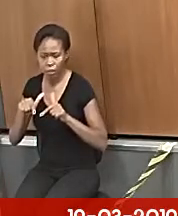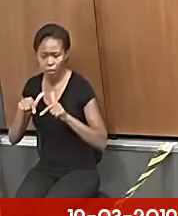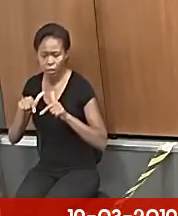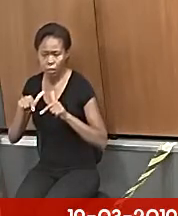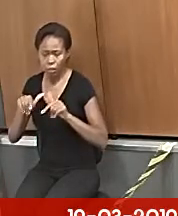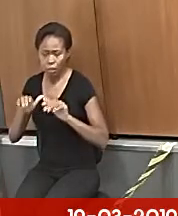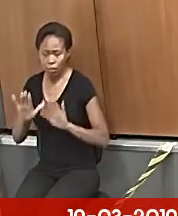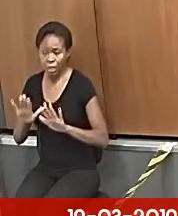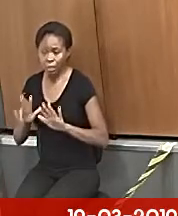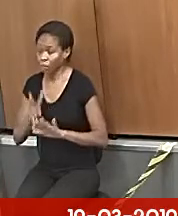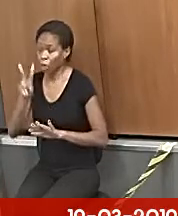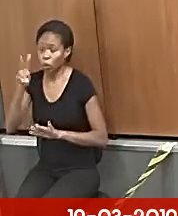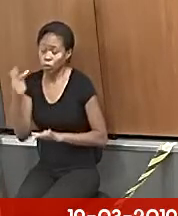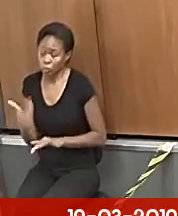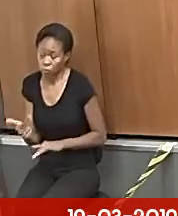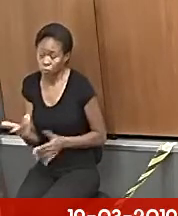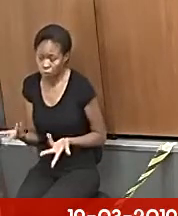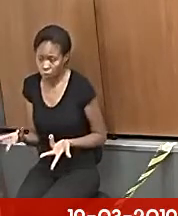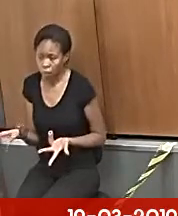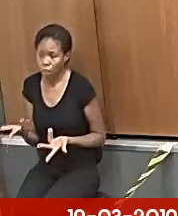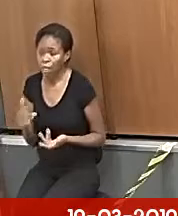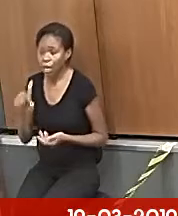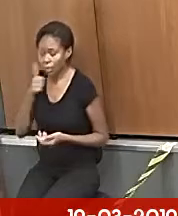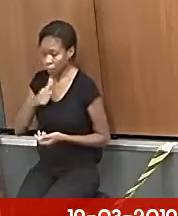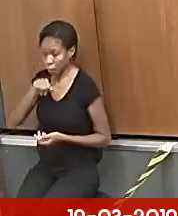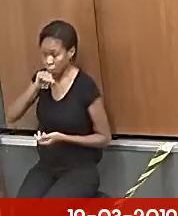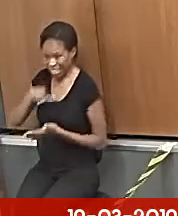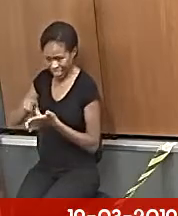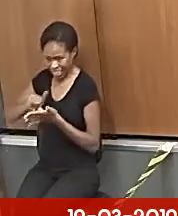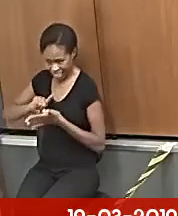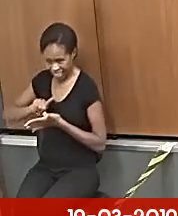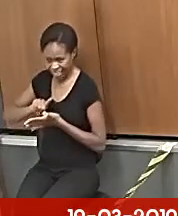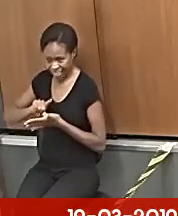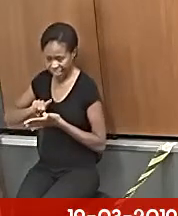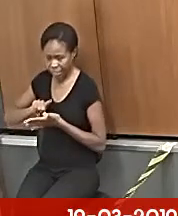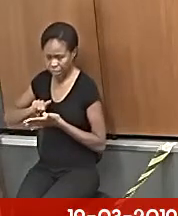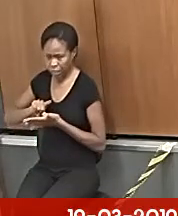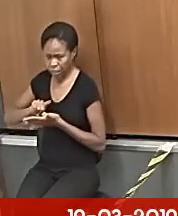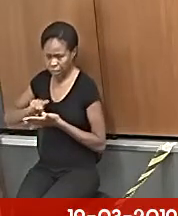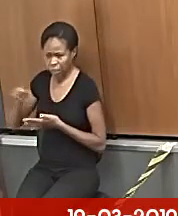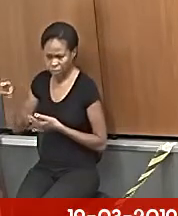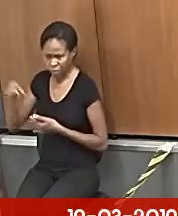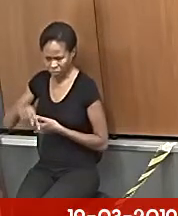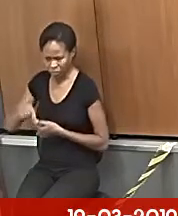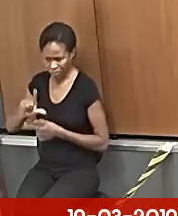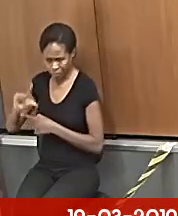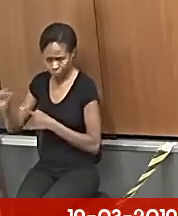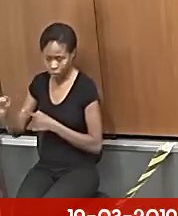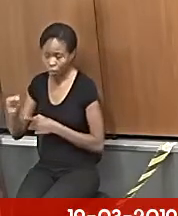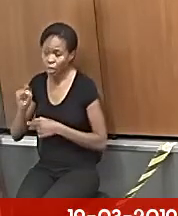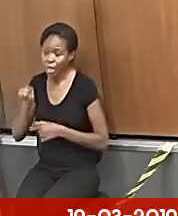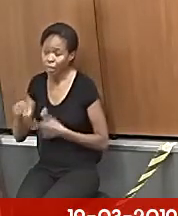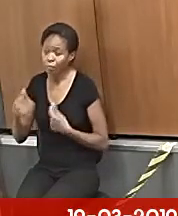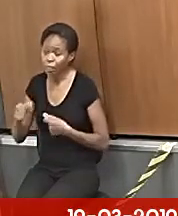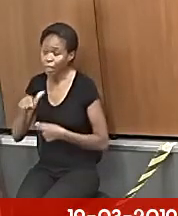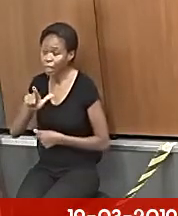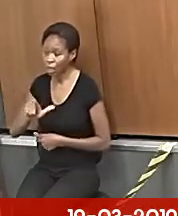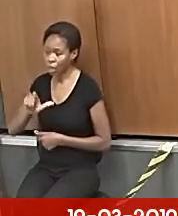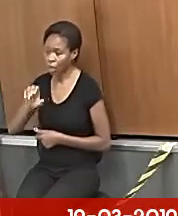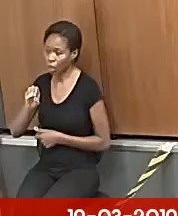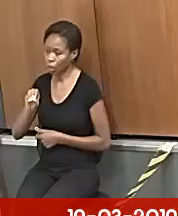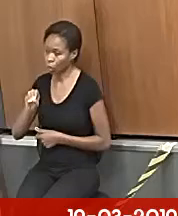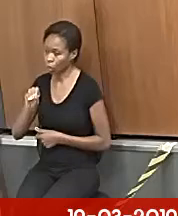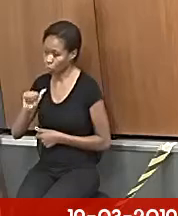no caso dessa mãe que saiu daqui talvez ela precisar e dá-los que como ela vai trabalhar com a criança dá né